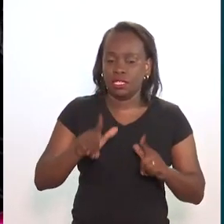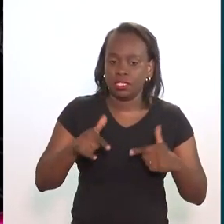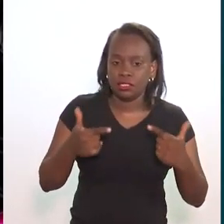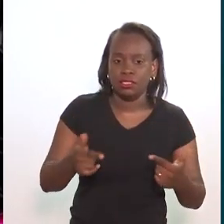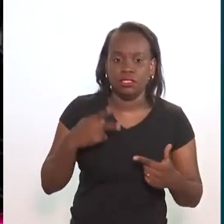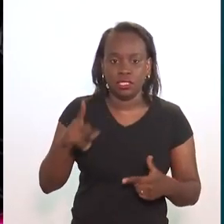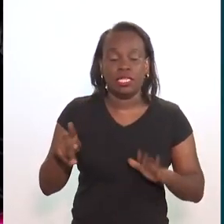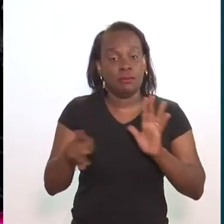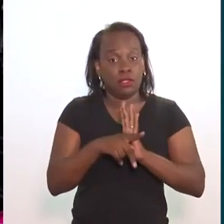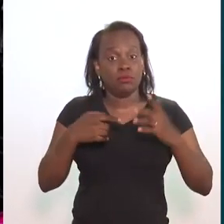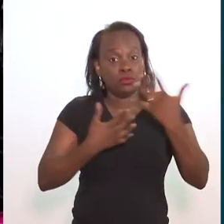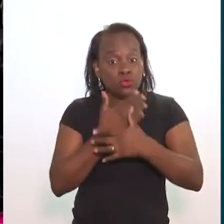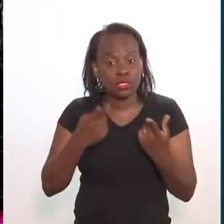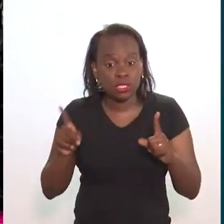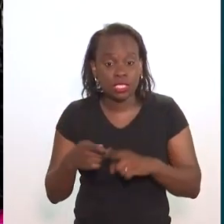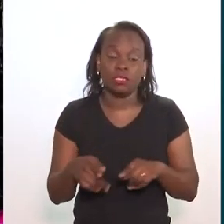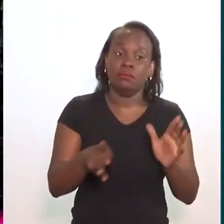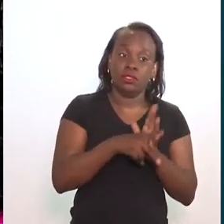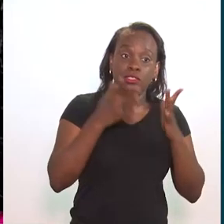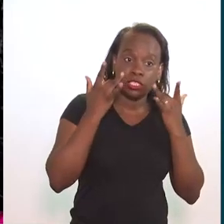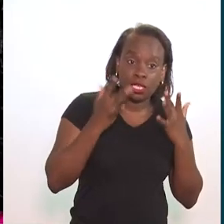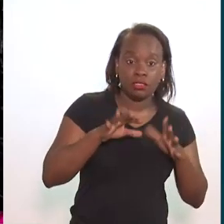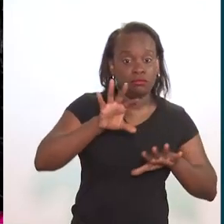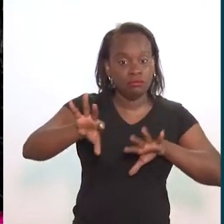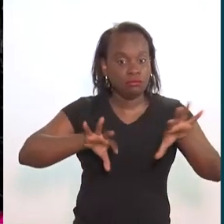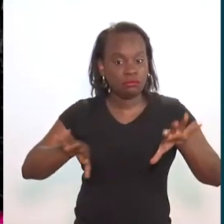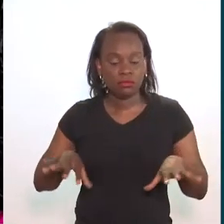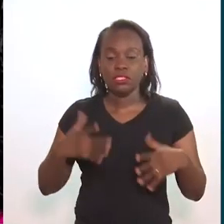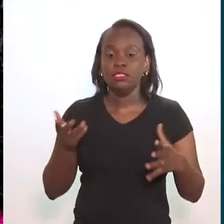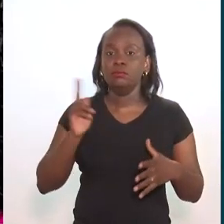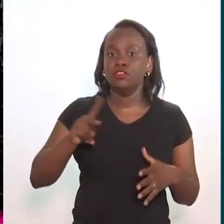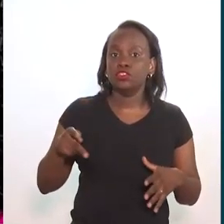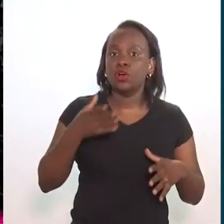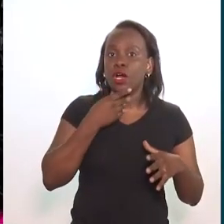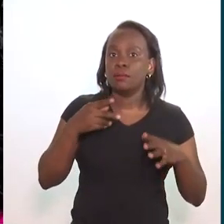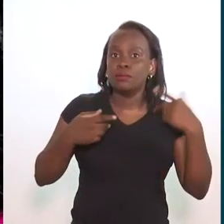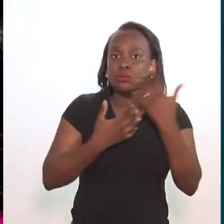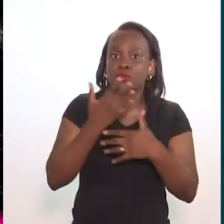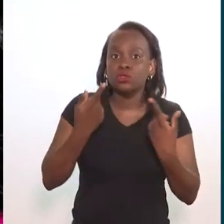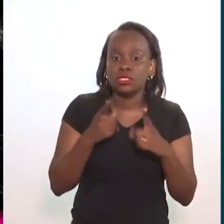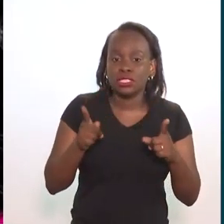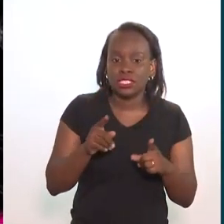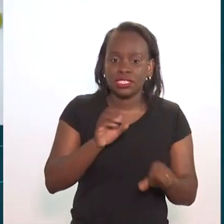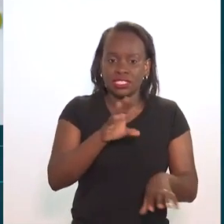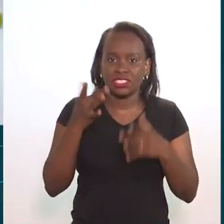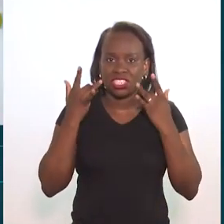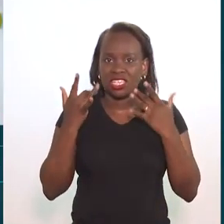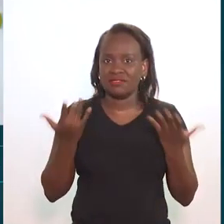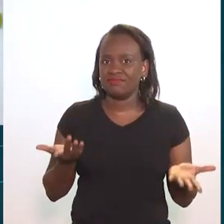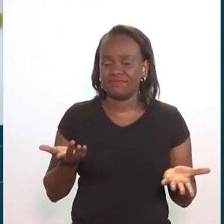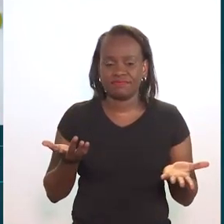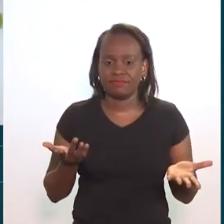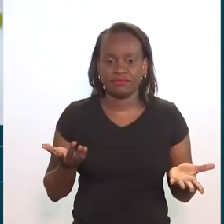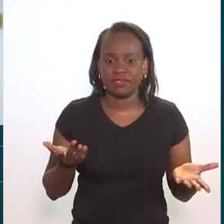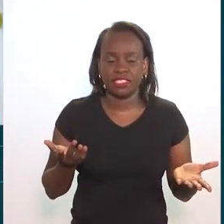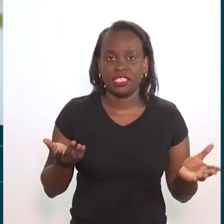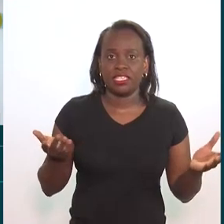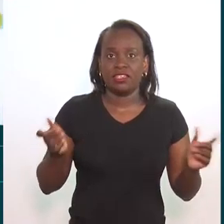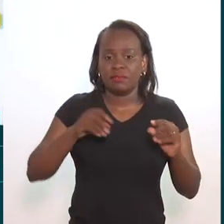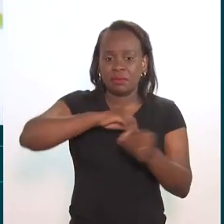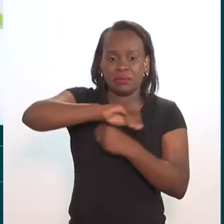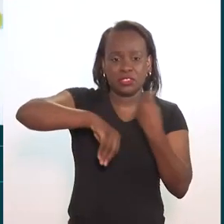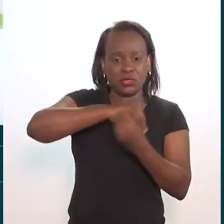se o cara é de música, cara de música, se o cara é de teatro, cara de teatro. Agora, aí chega o professor de música dando aula de teatro, fazendo,